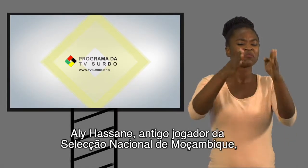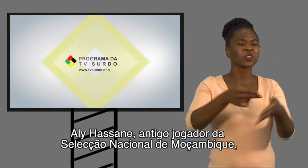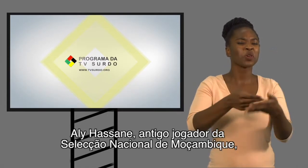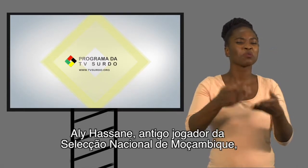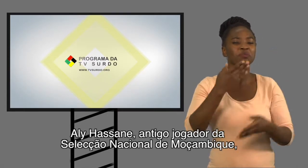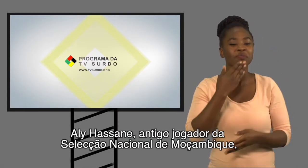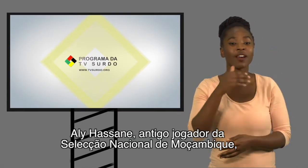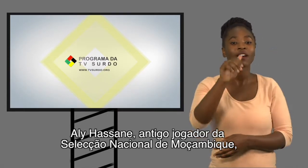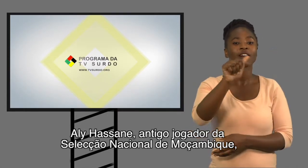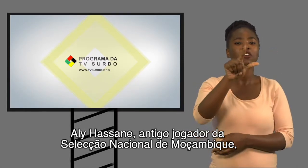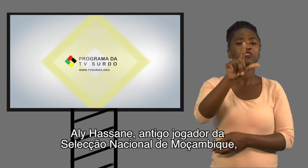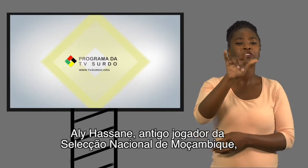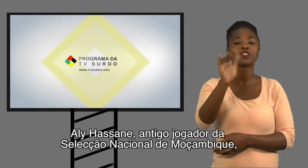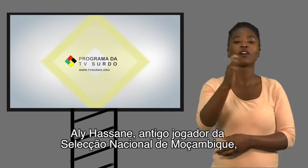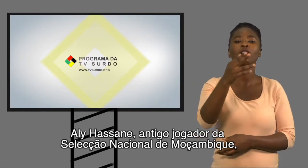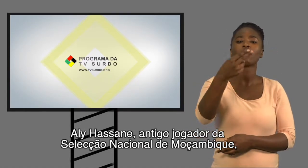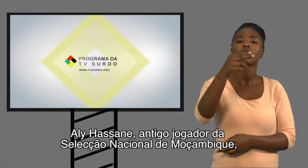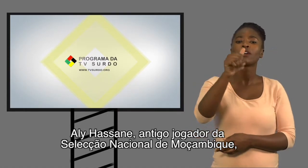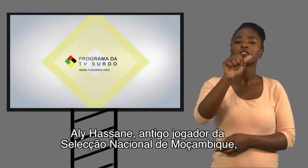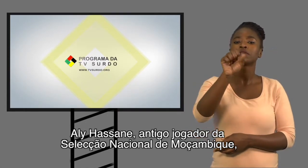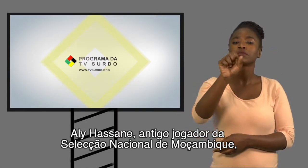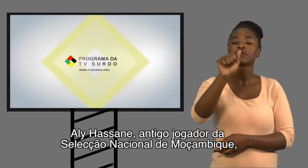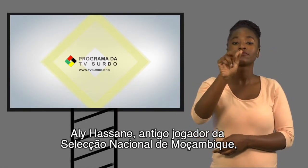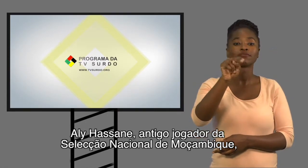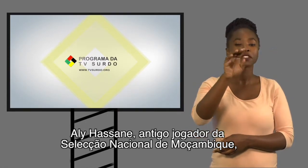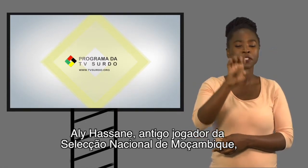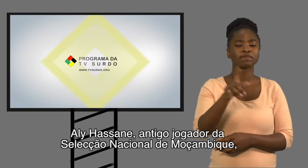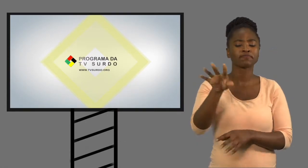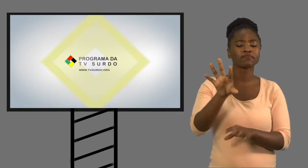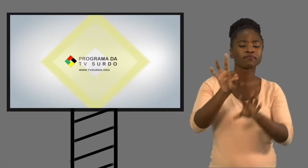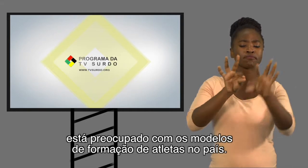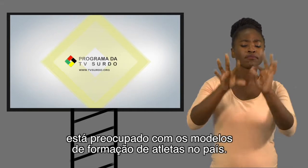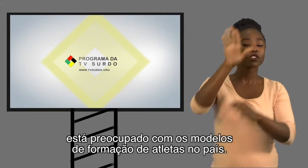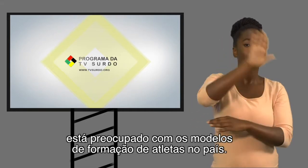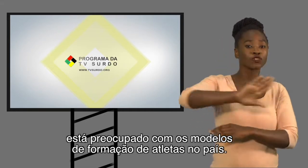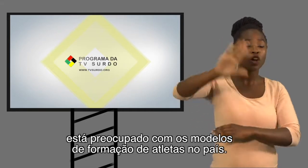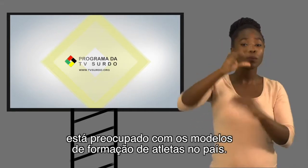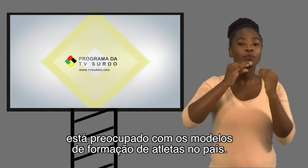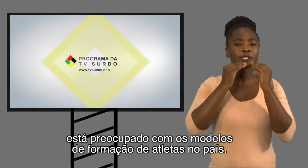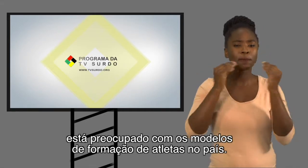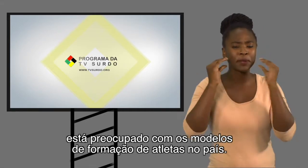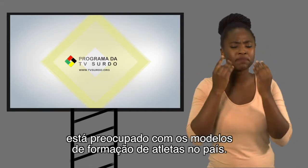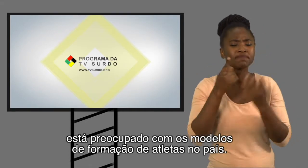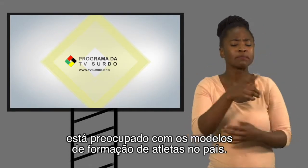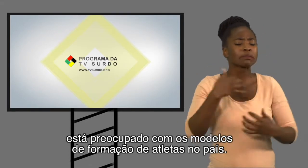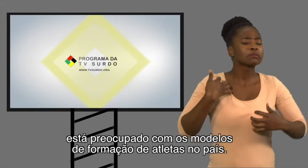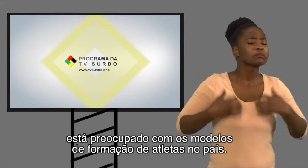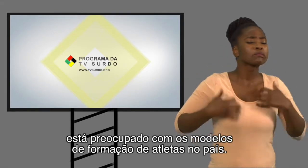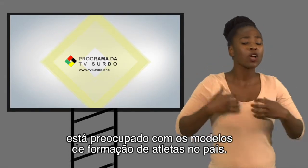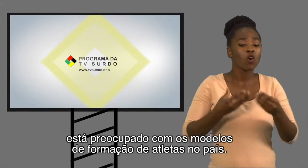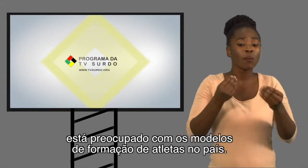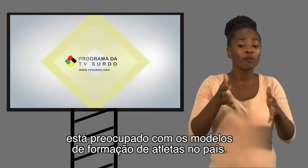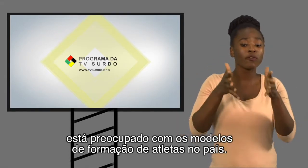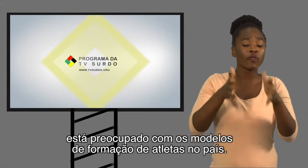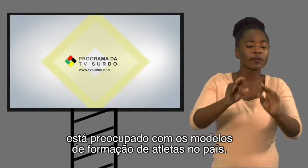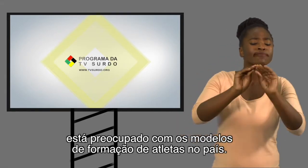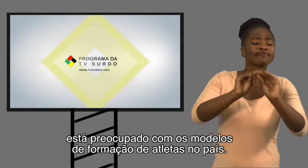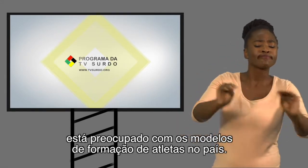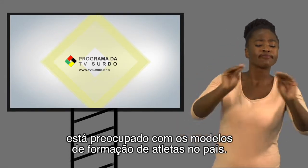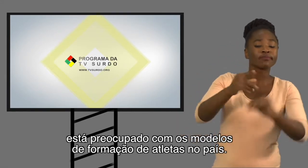Ali Hassan, antigo jogador da Seleção Nacional de Moçambique, está preocupado com os modelos de formação